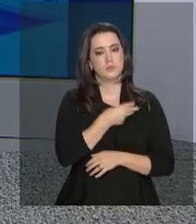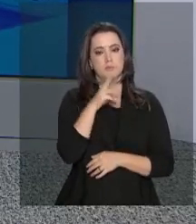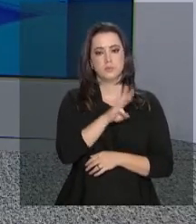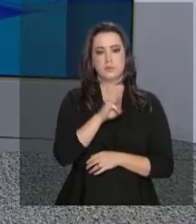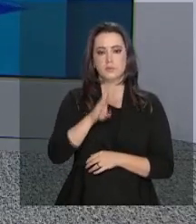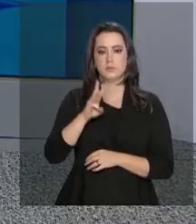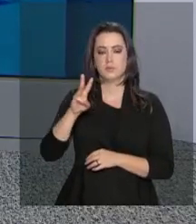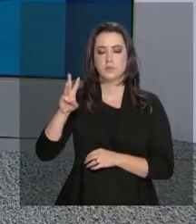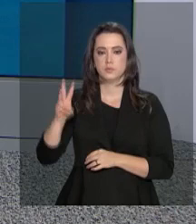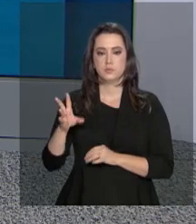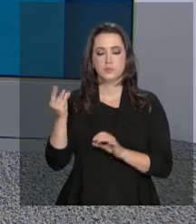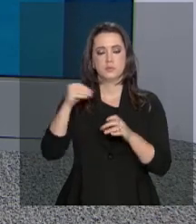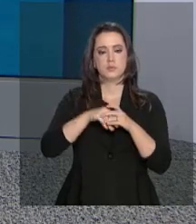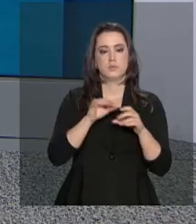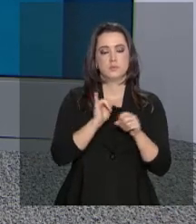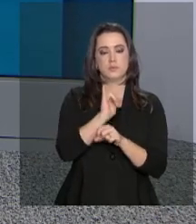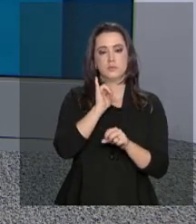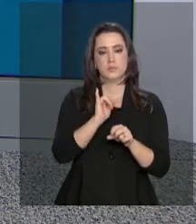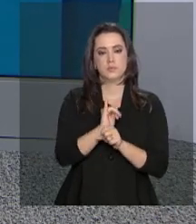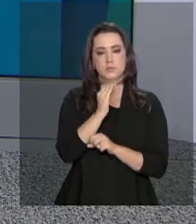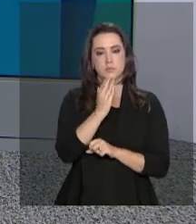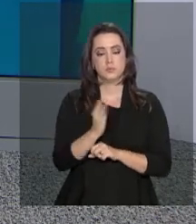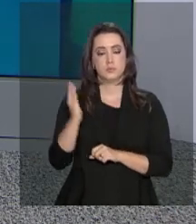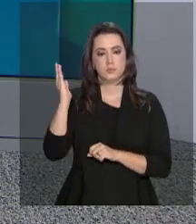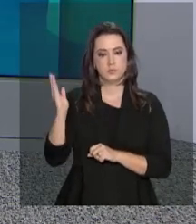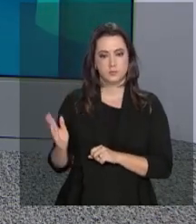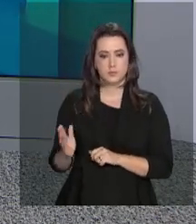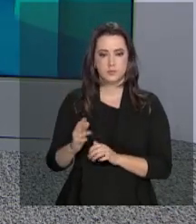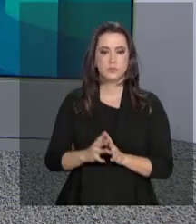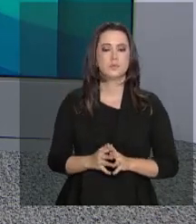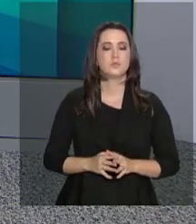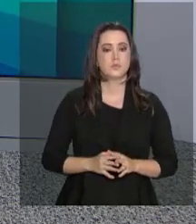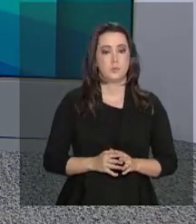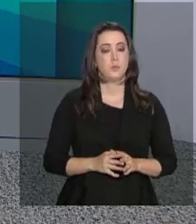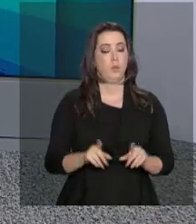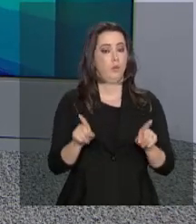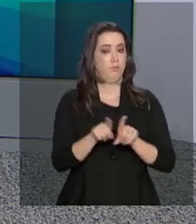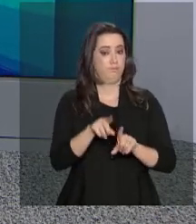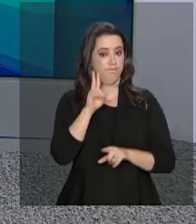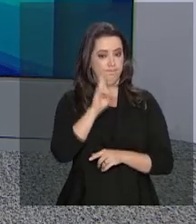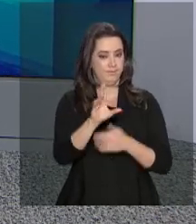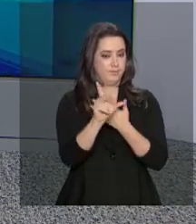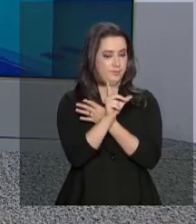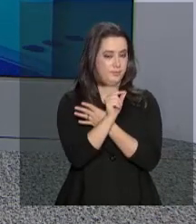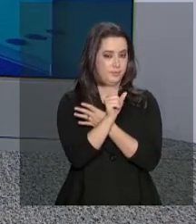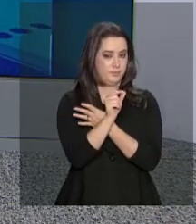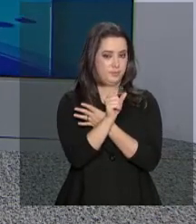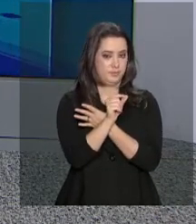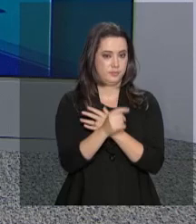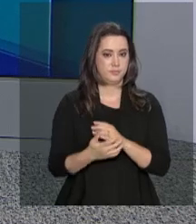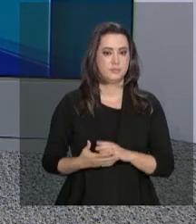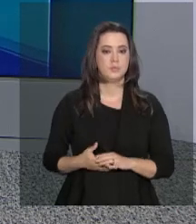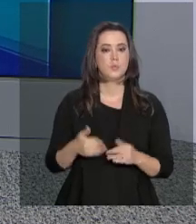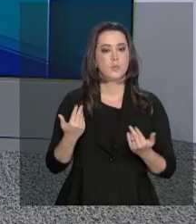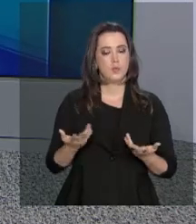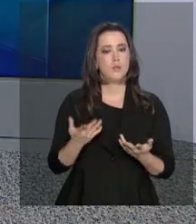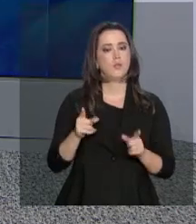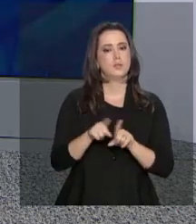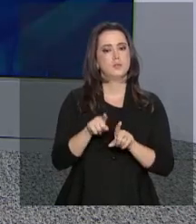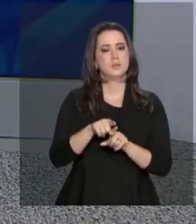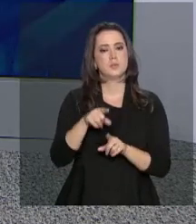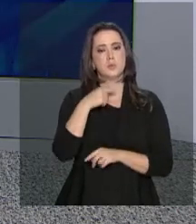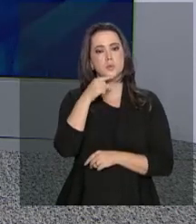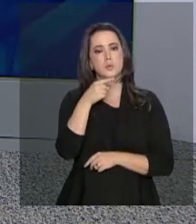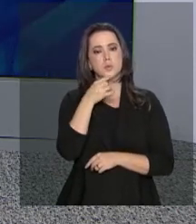vivo pelo site da NBR. Todas as reportagens estão em nosso canal no YouTube. Acesse também o nosso perfil no Twitter e você pode